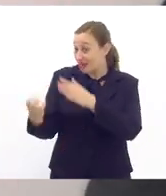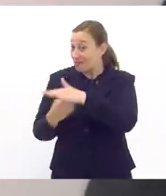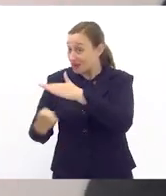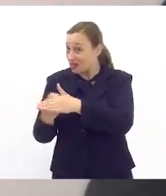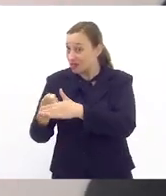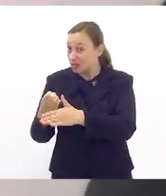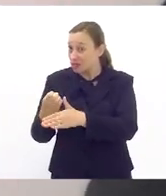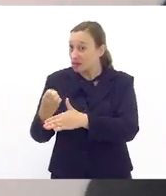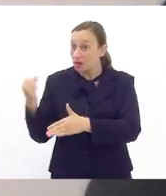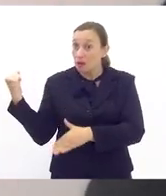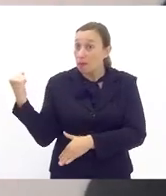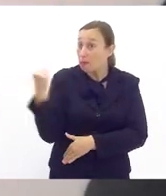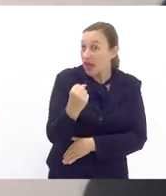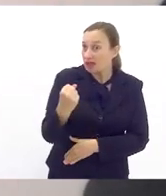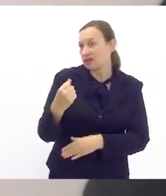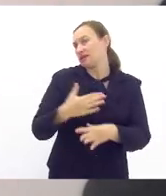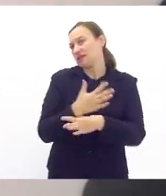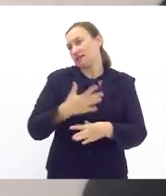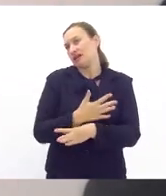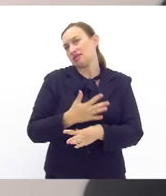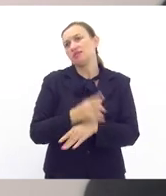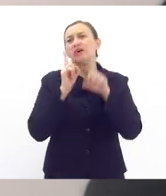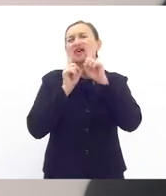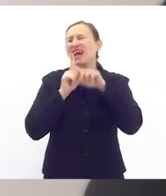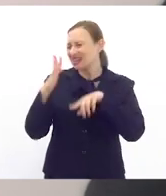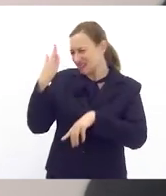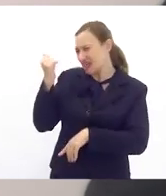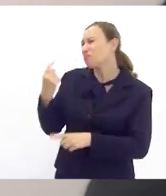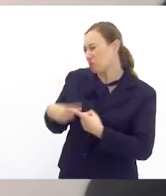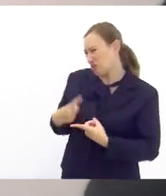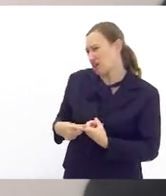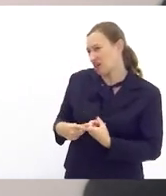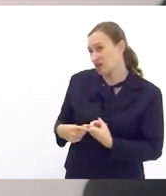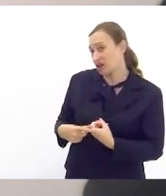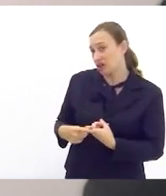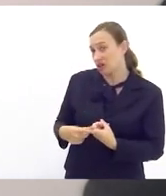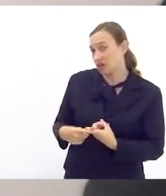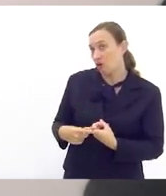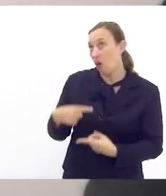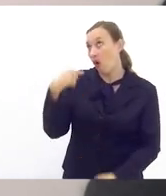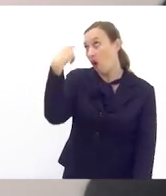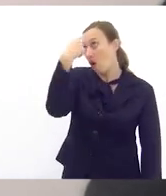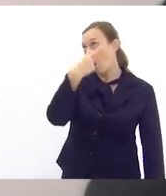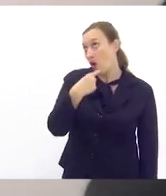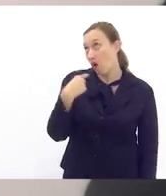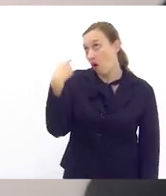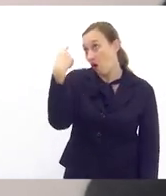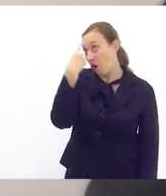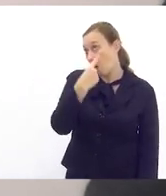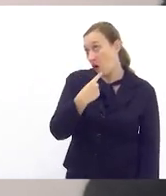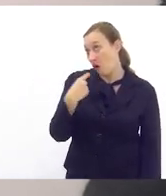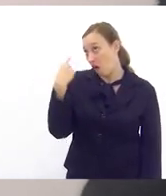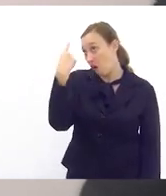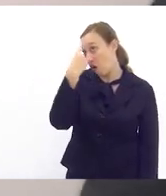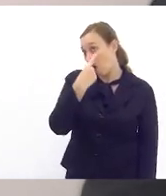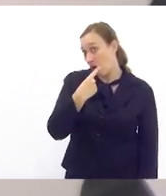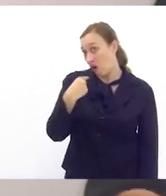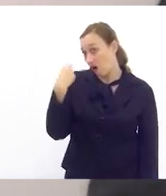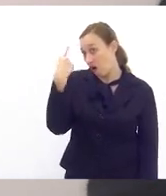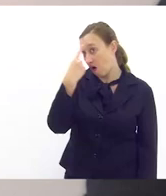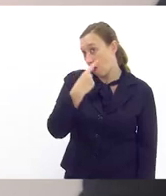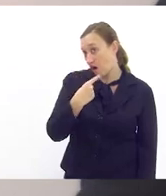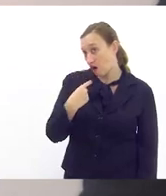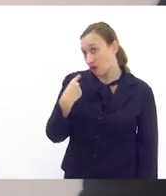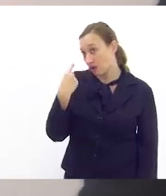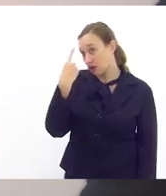em Maricá sabe por quê você causa morte são horas por reparo se reparo e sabe aonde nós temos constantes